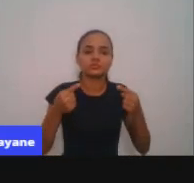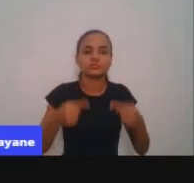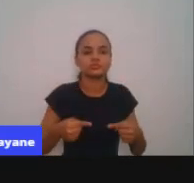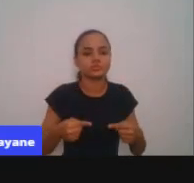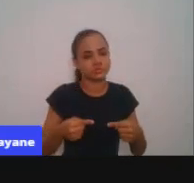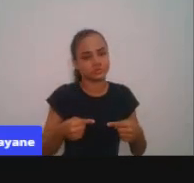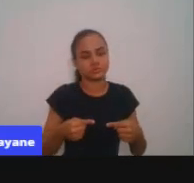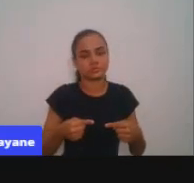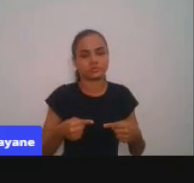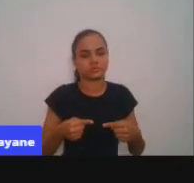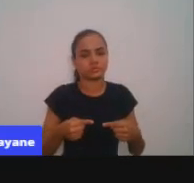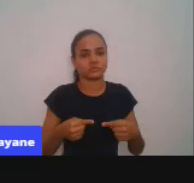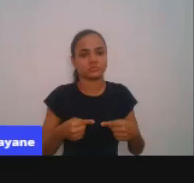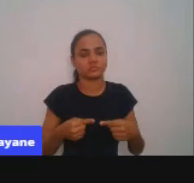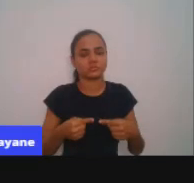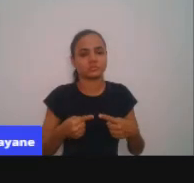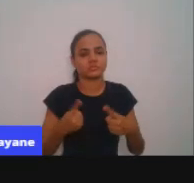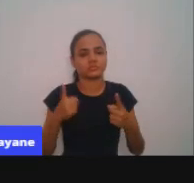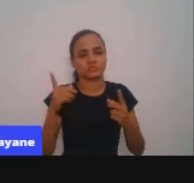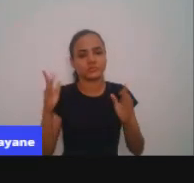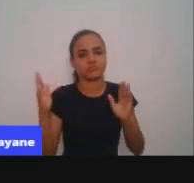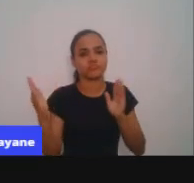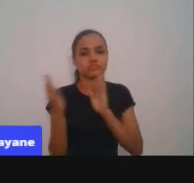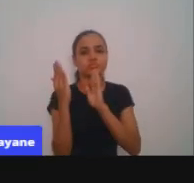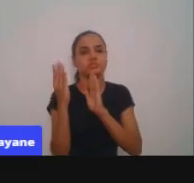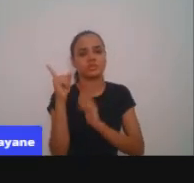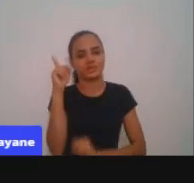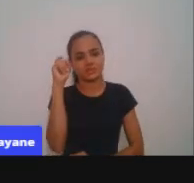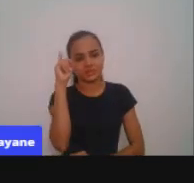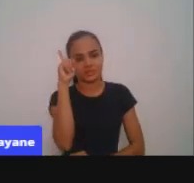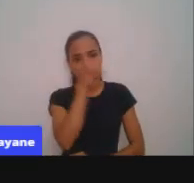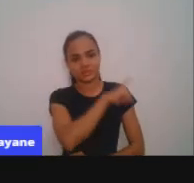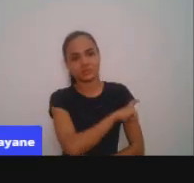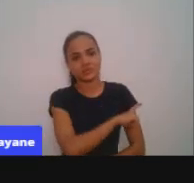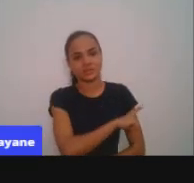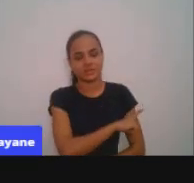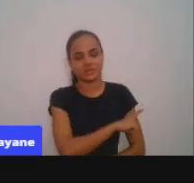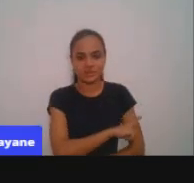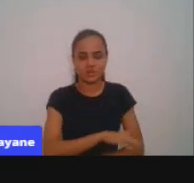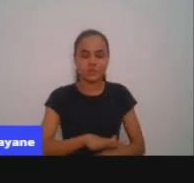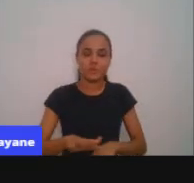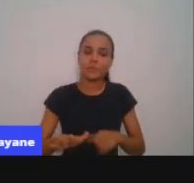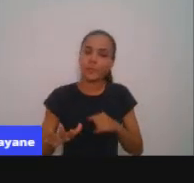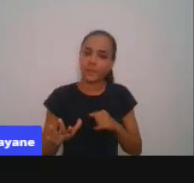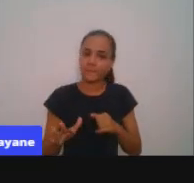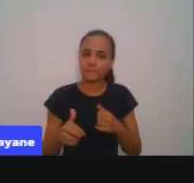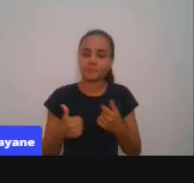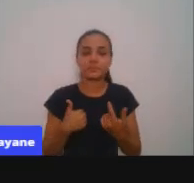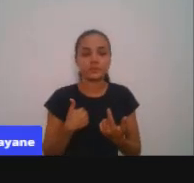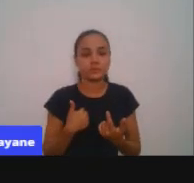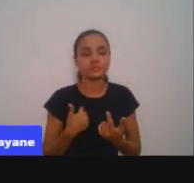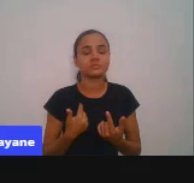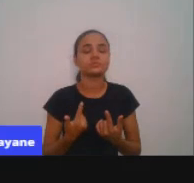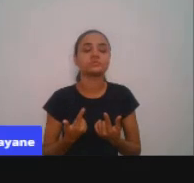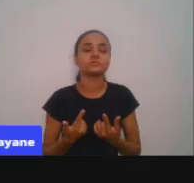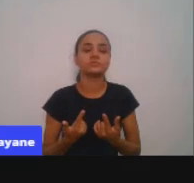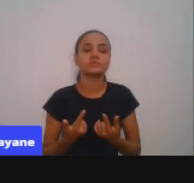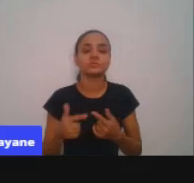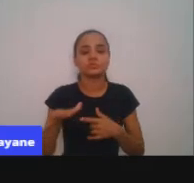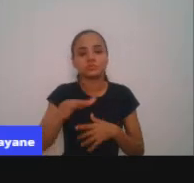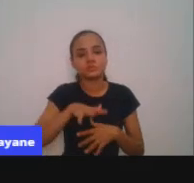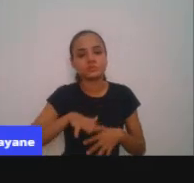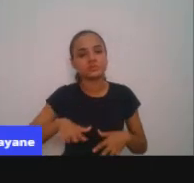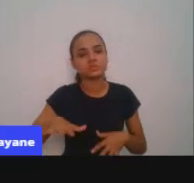nos formamos para trabalhar numa sala e para também explorar os espaços externos de uma instituição. Isso